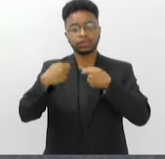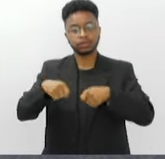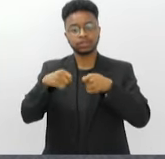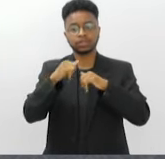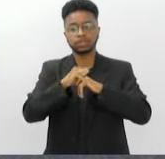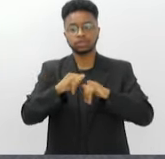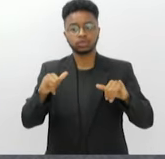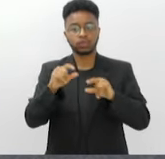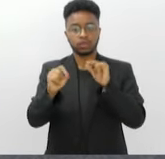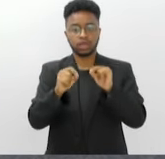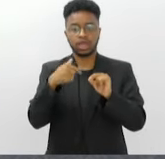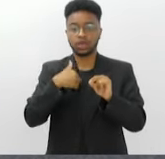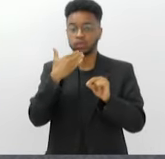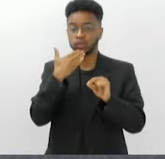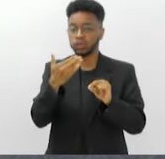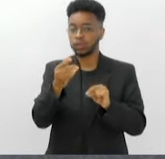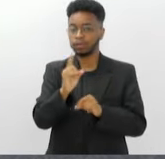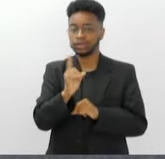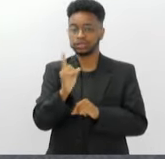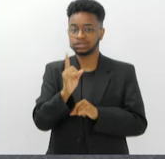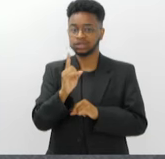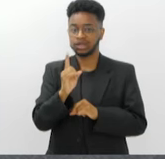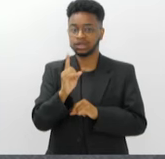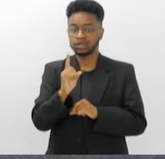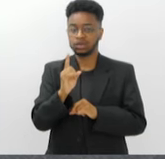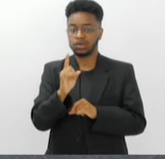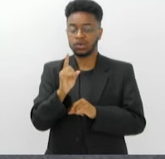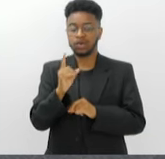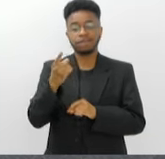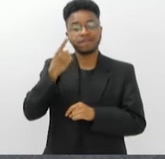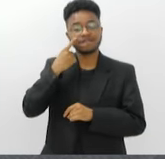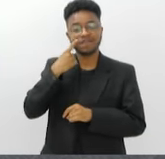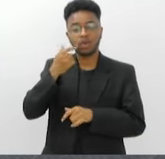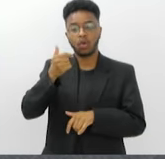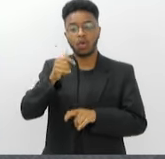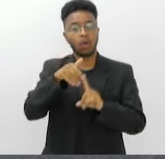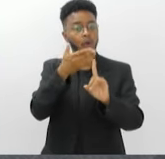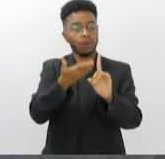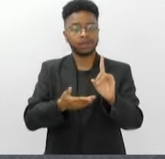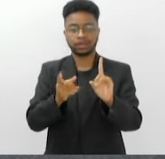que não estou pedindo verificação para uma homenagem e que